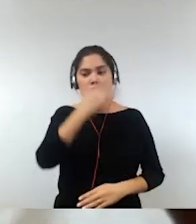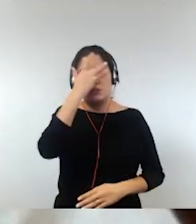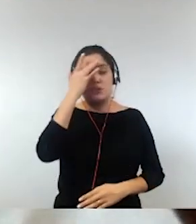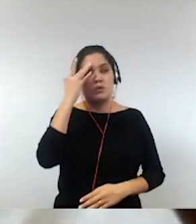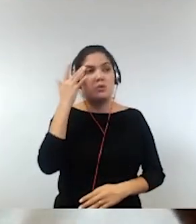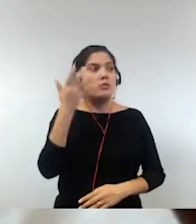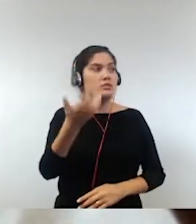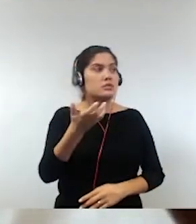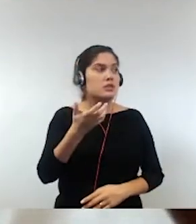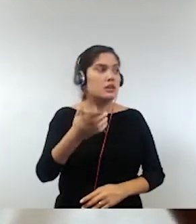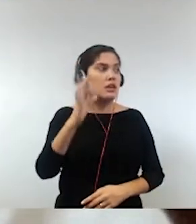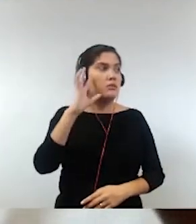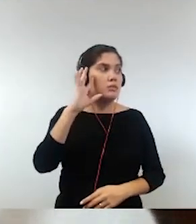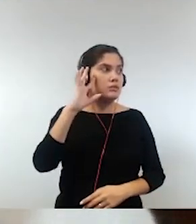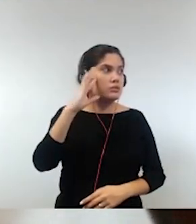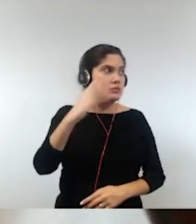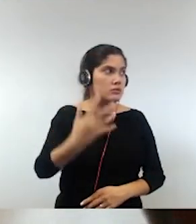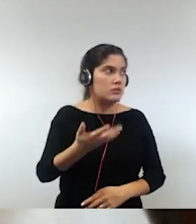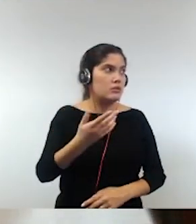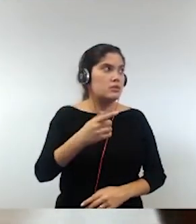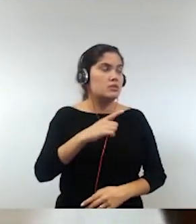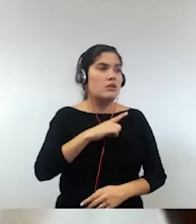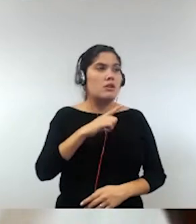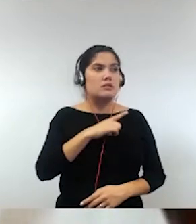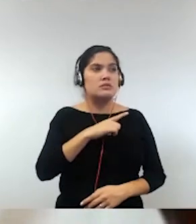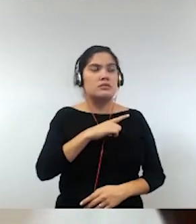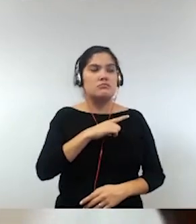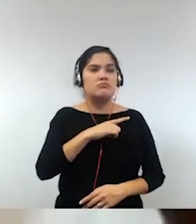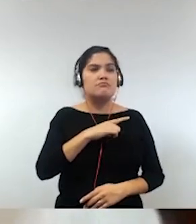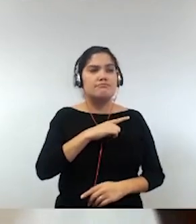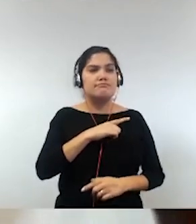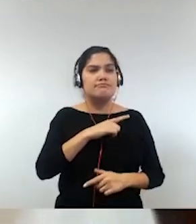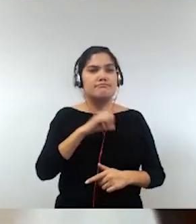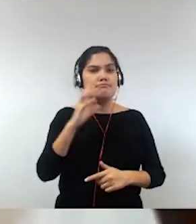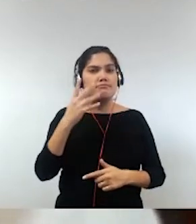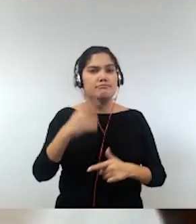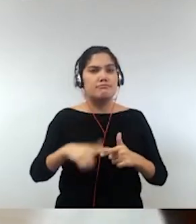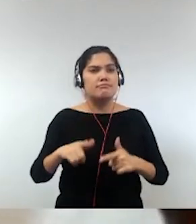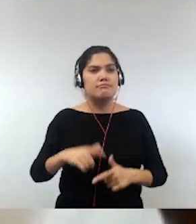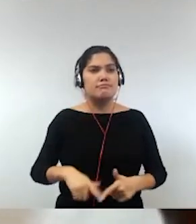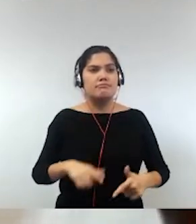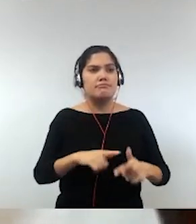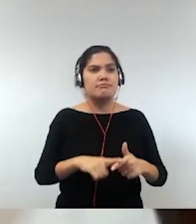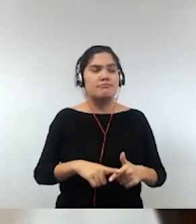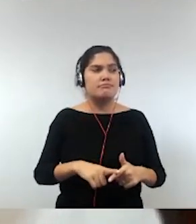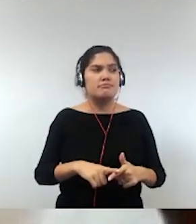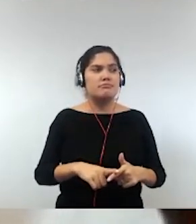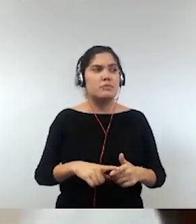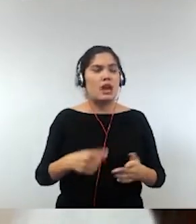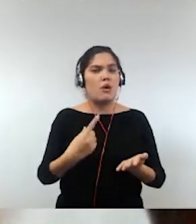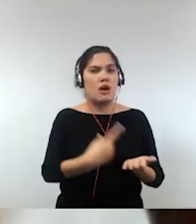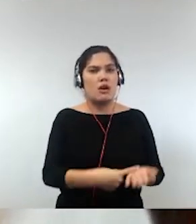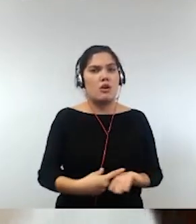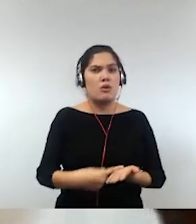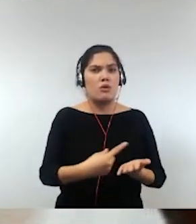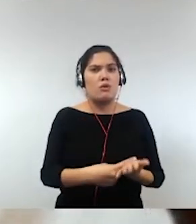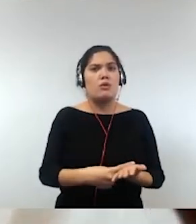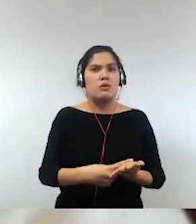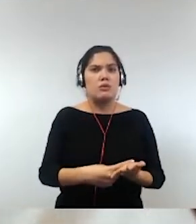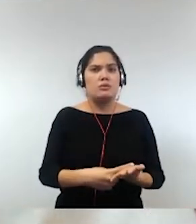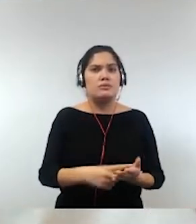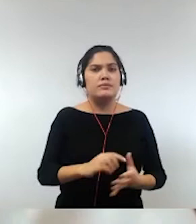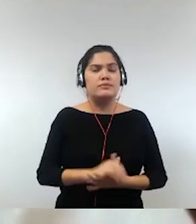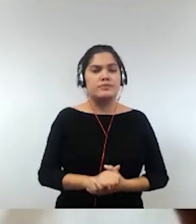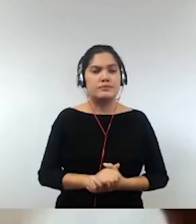busca daquela solução a tomar um caminho com vias a uma solução, a um acordo, a uma